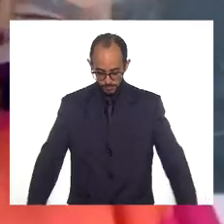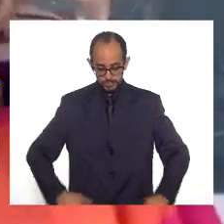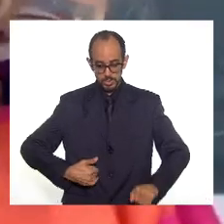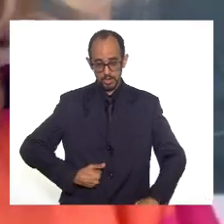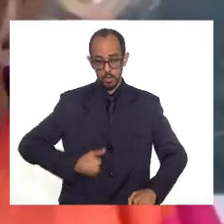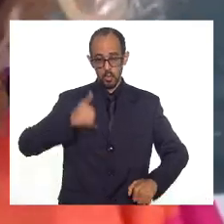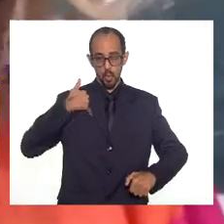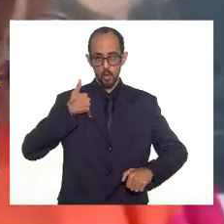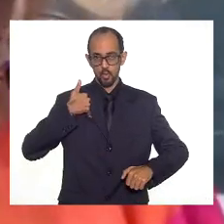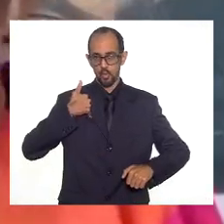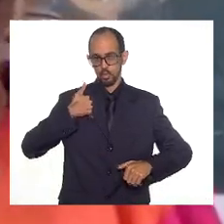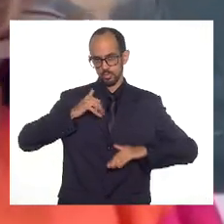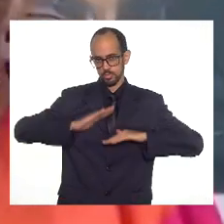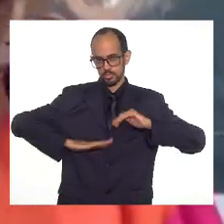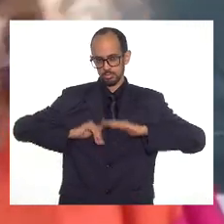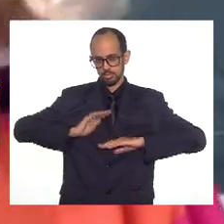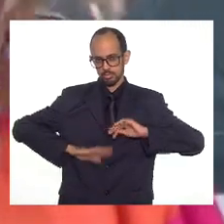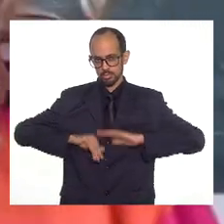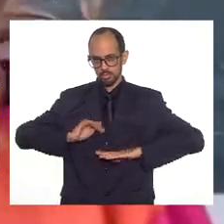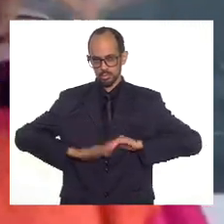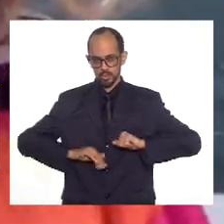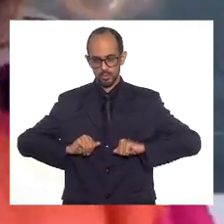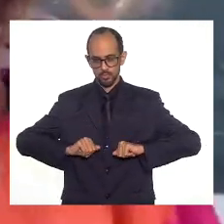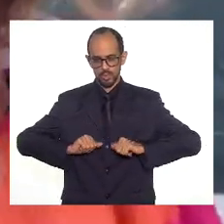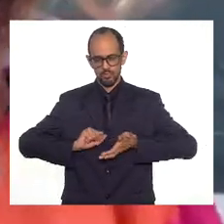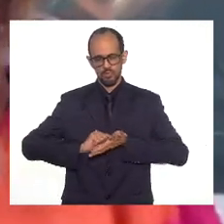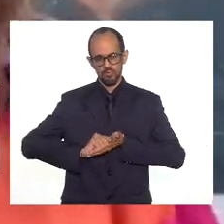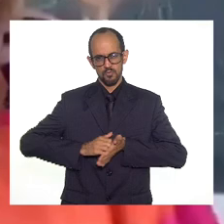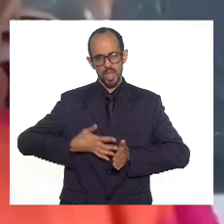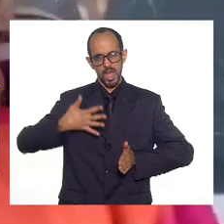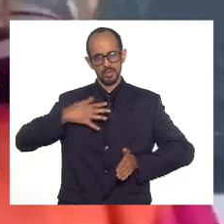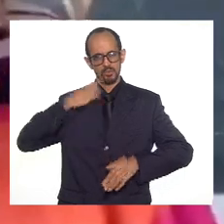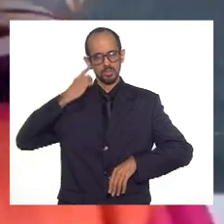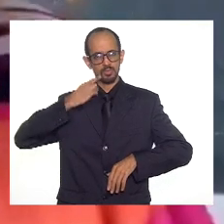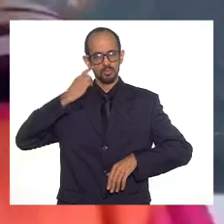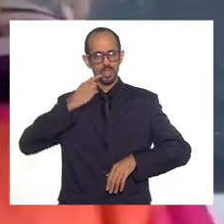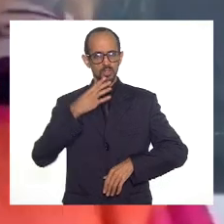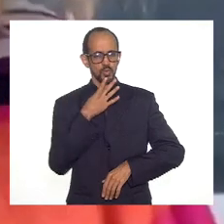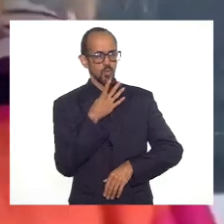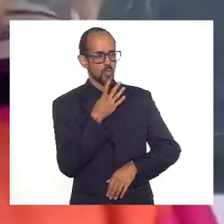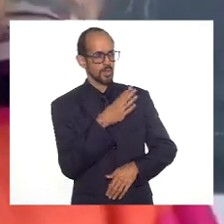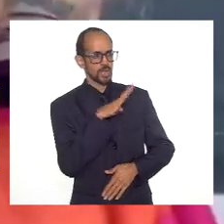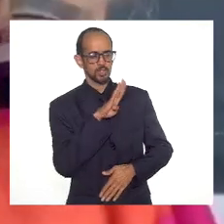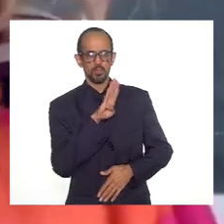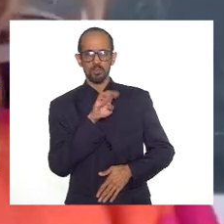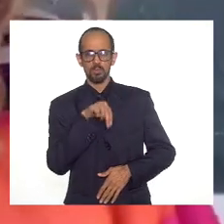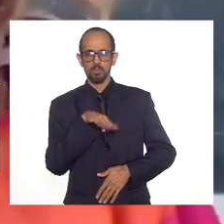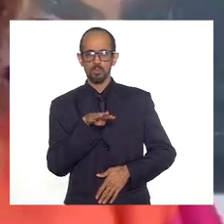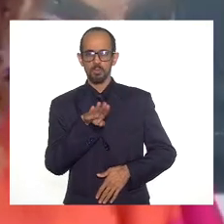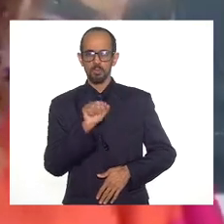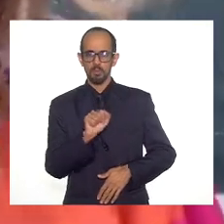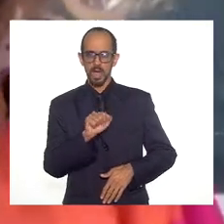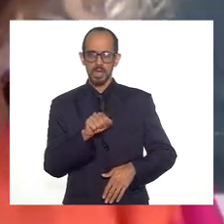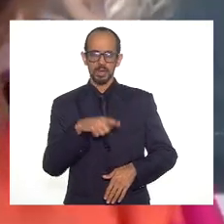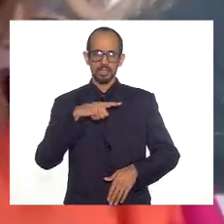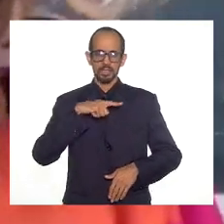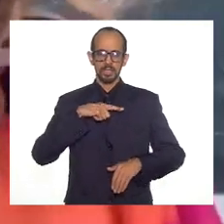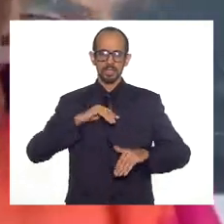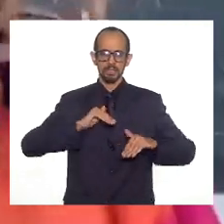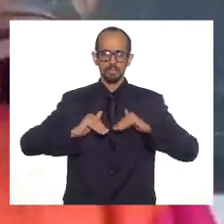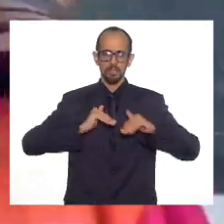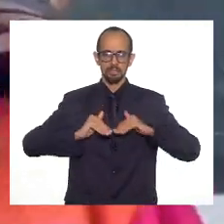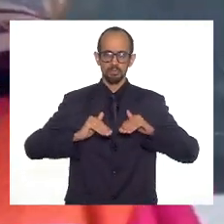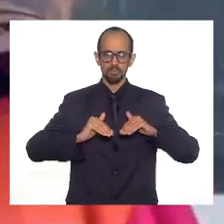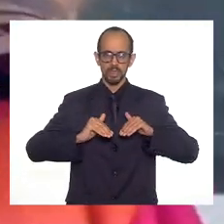trajetória. Sei que muitos parlamentares aqui o conhecem, porque Rumba tem mais de 30 anos de atuação no movimento popular de